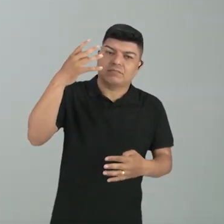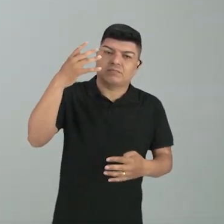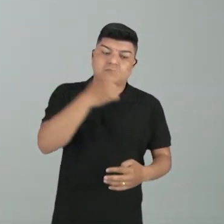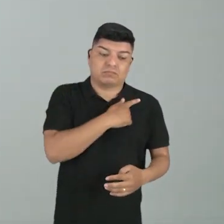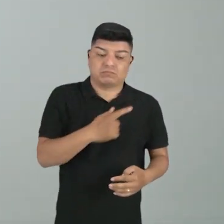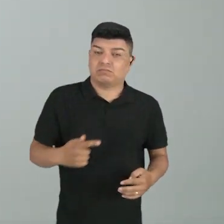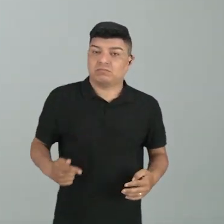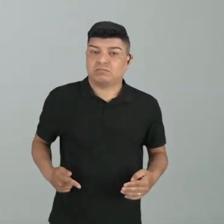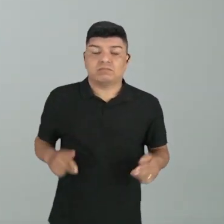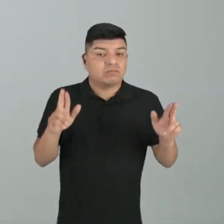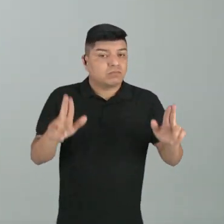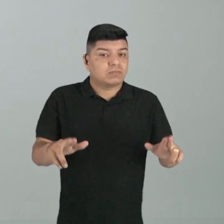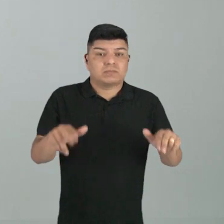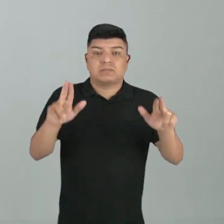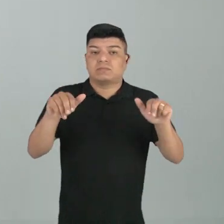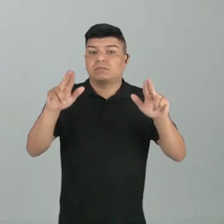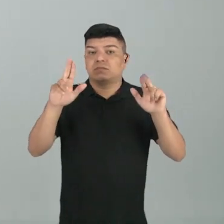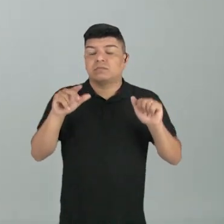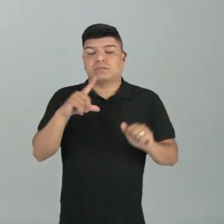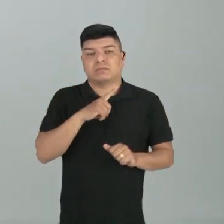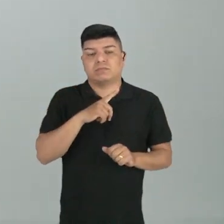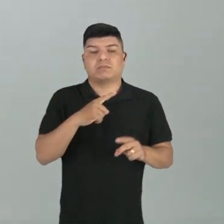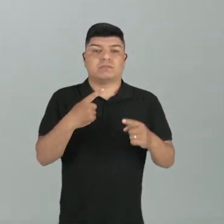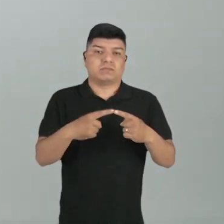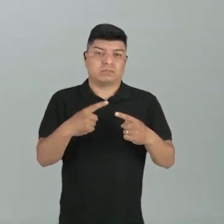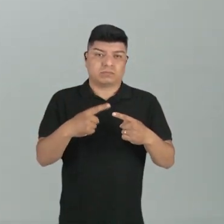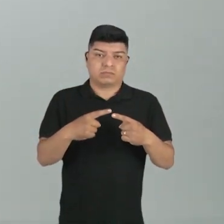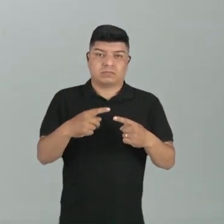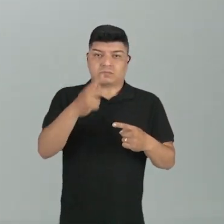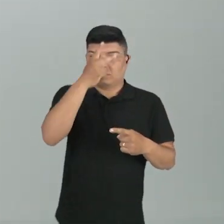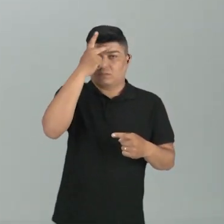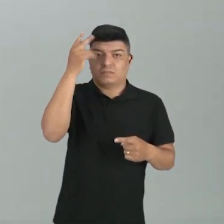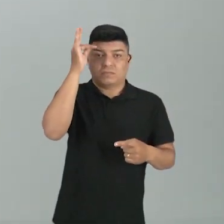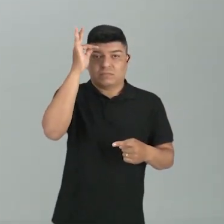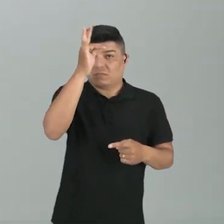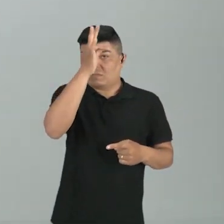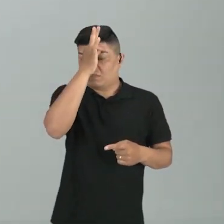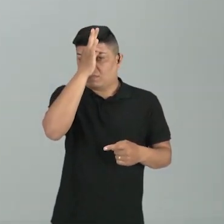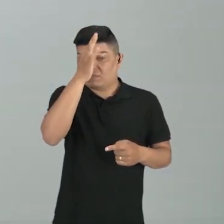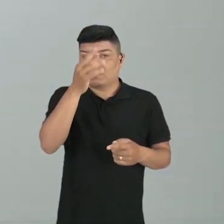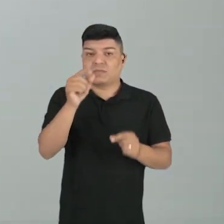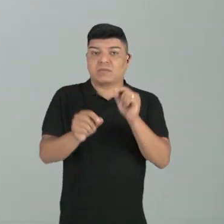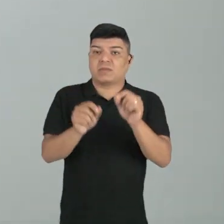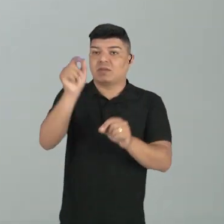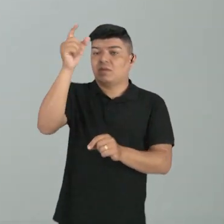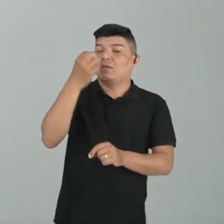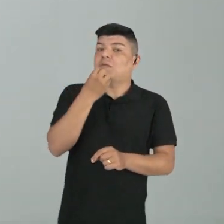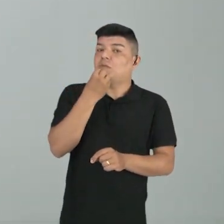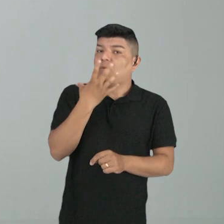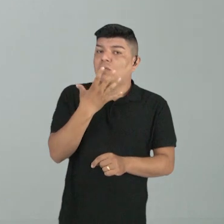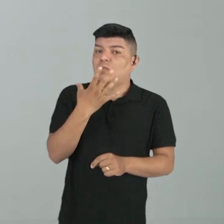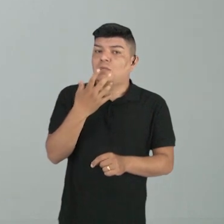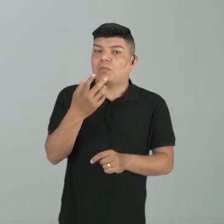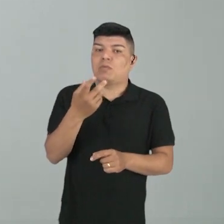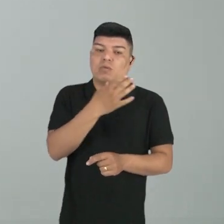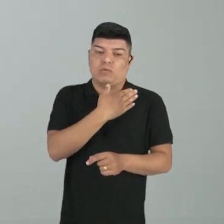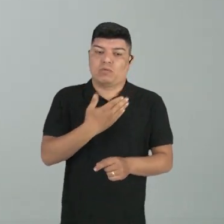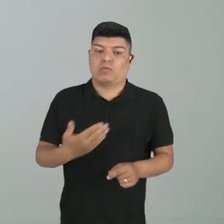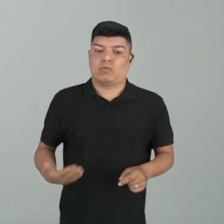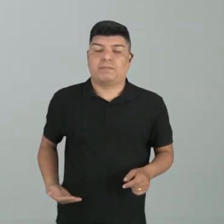governante que nunca existiu. Porque para esses pensadores, ser um bom governante tinha que